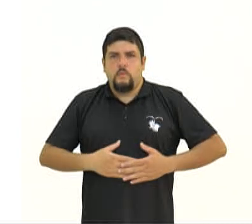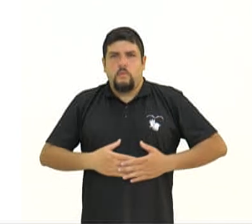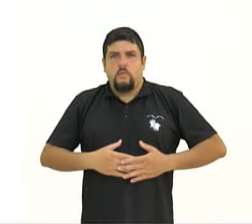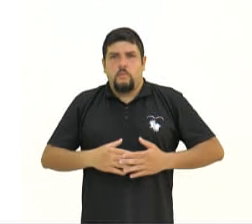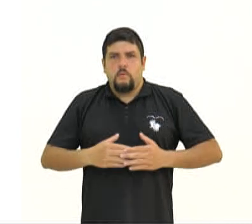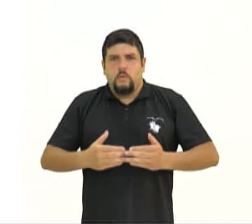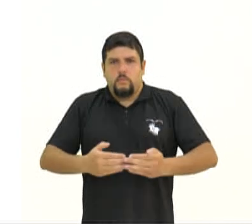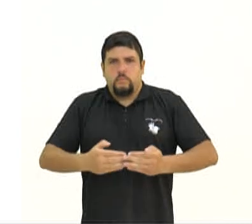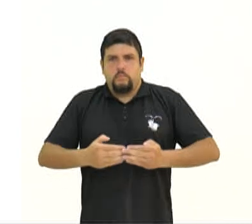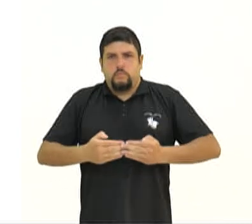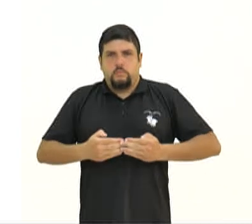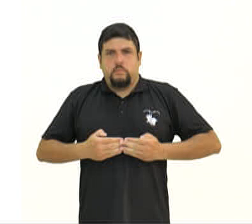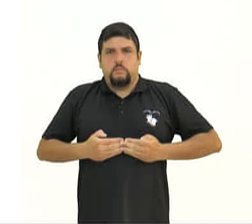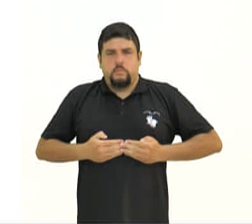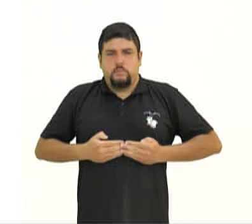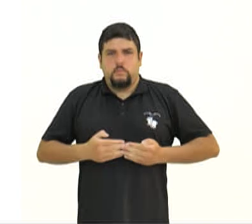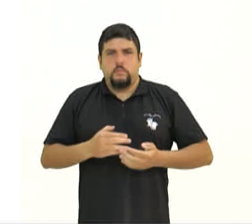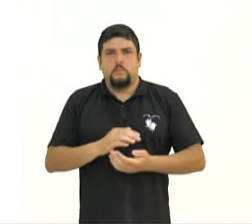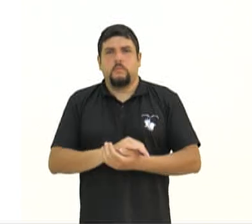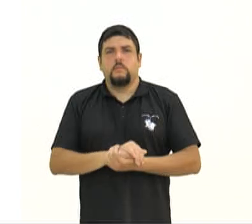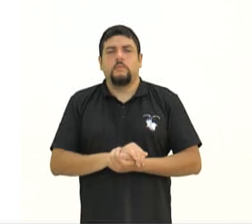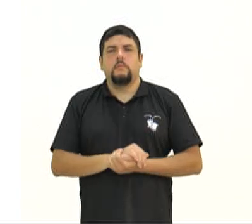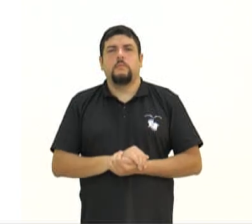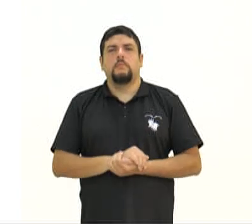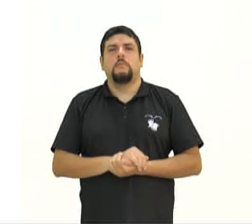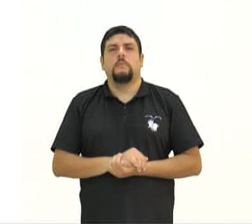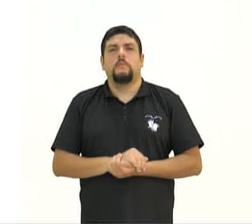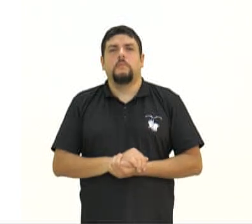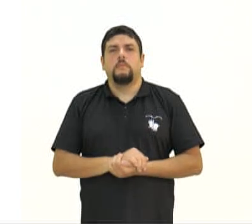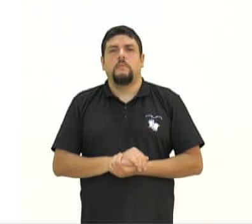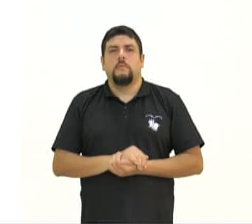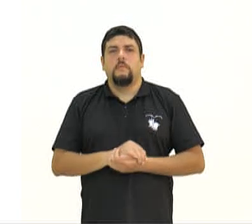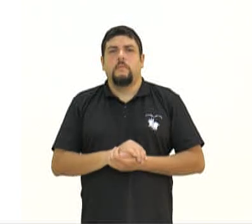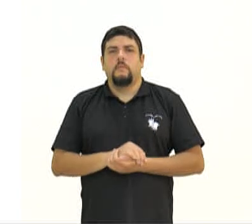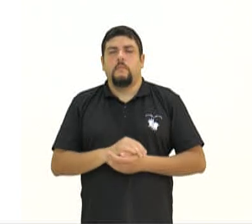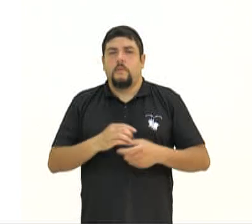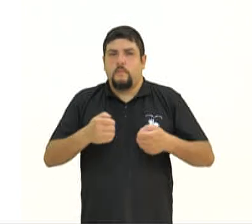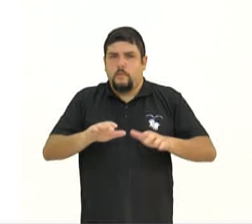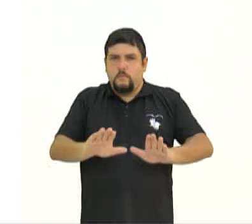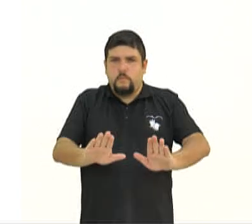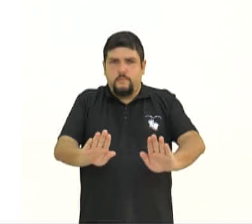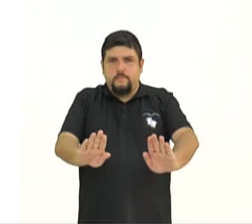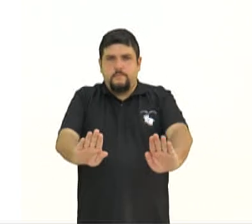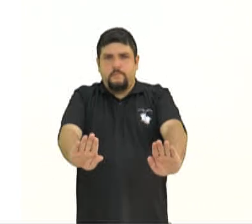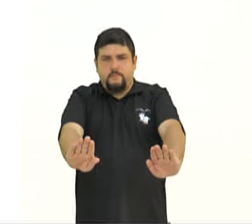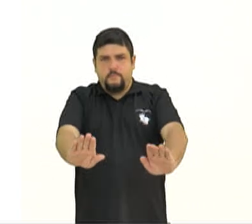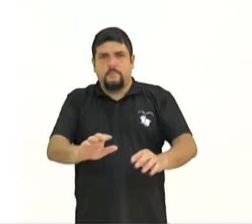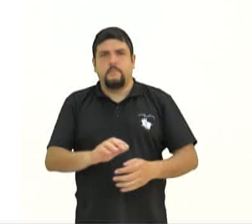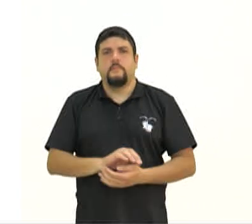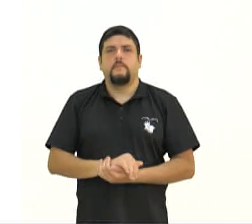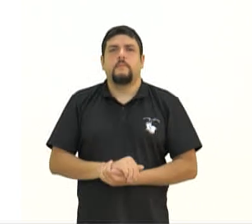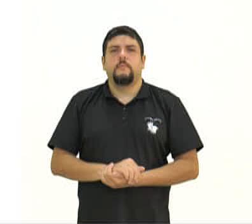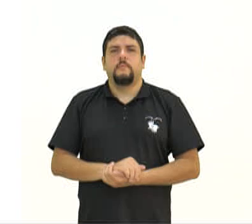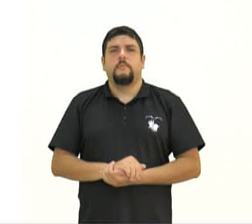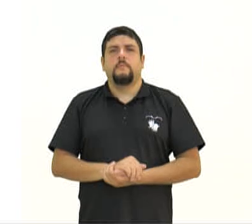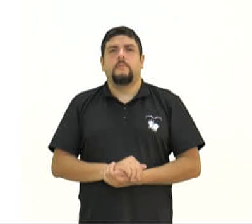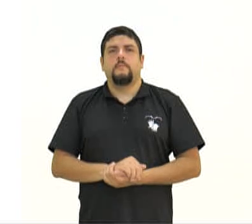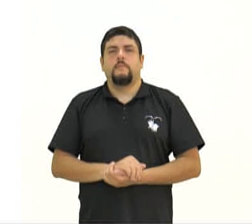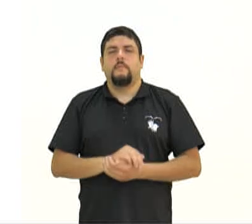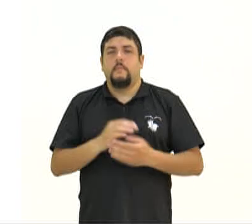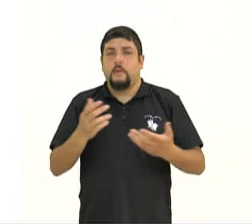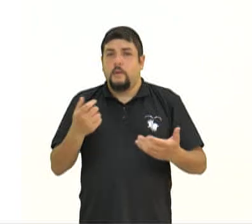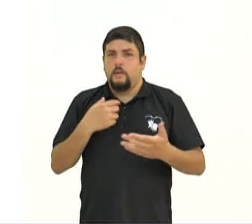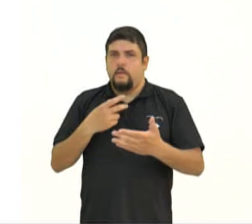É necessário estirar os braços, esticar os braços. Então, após a